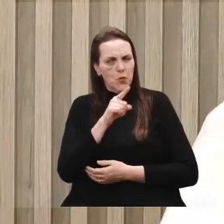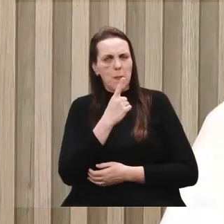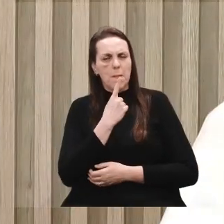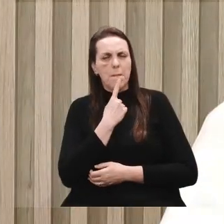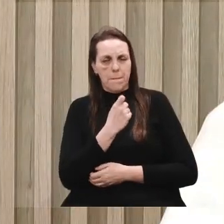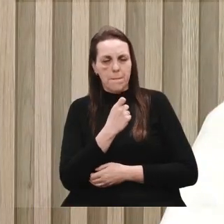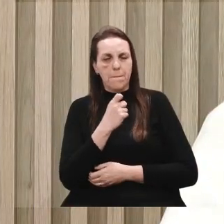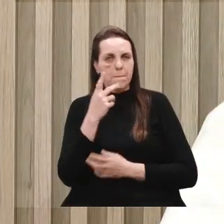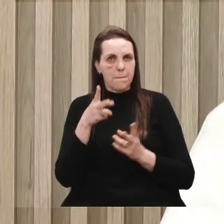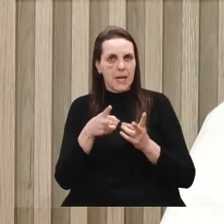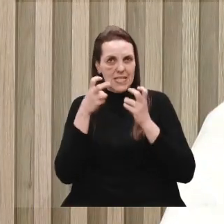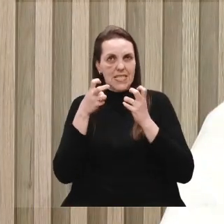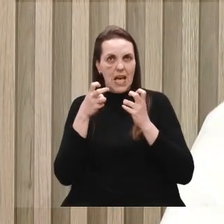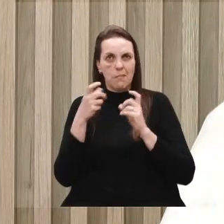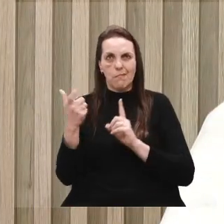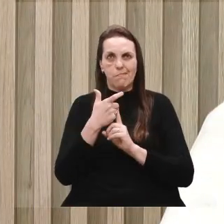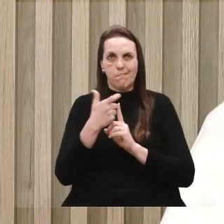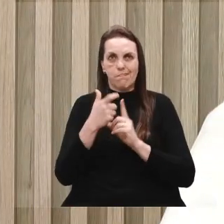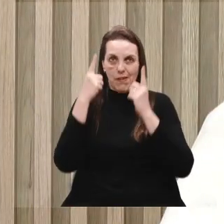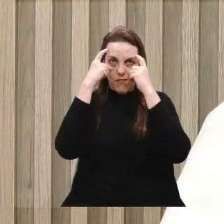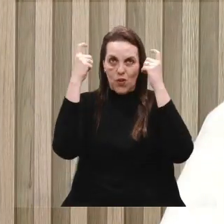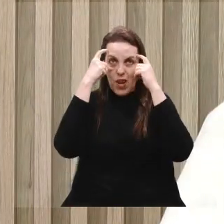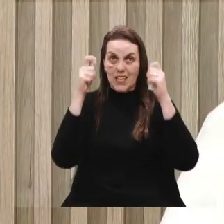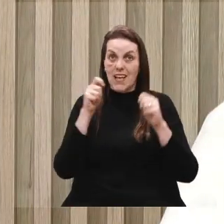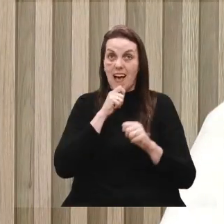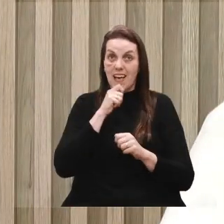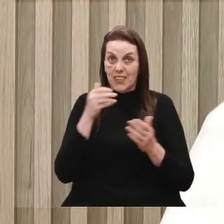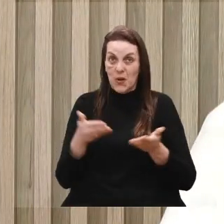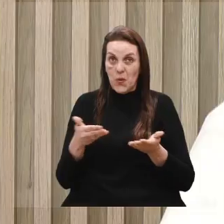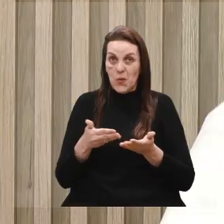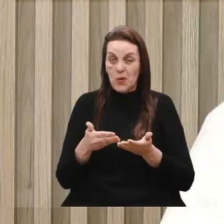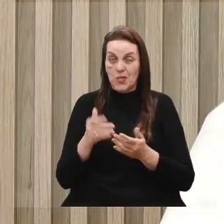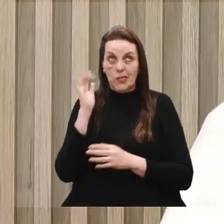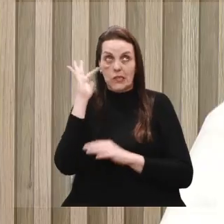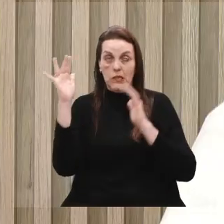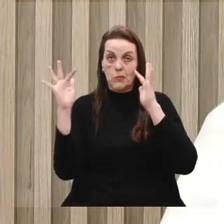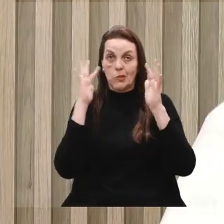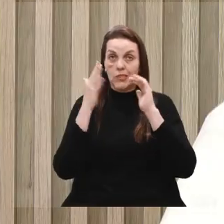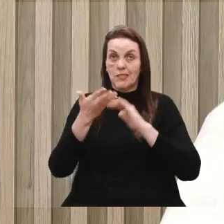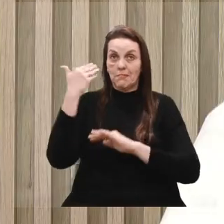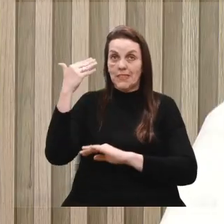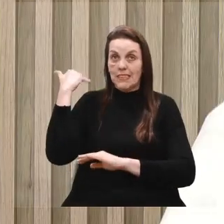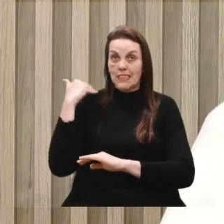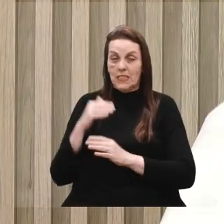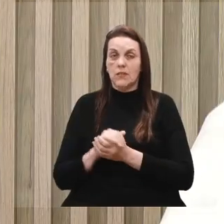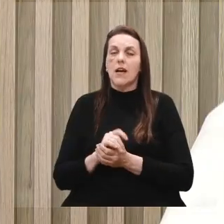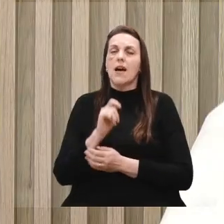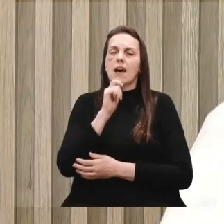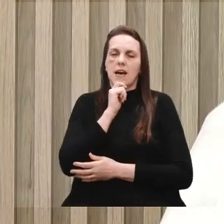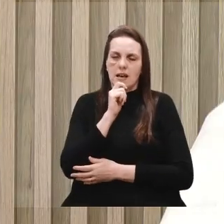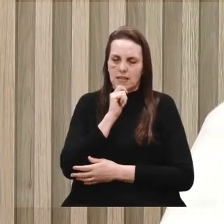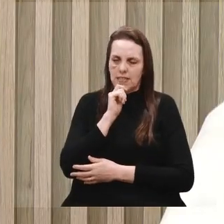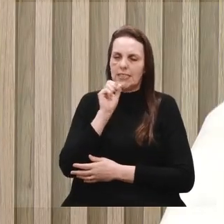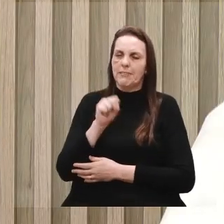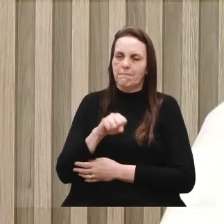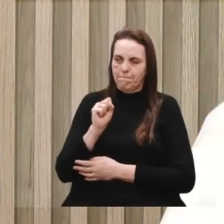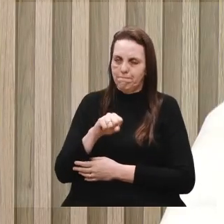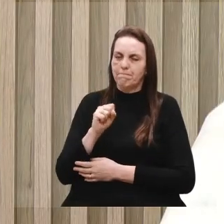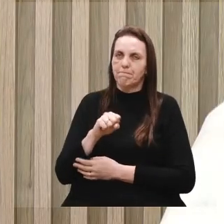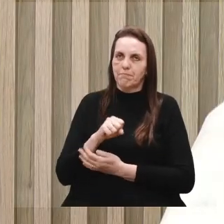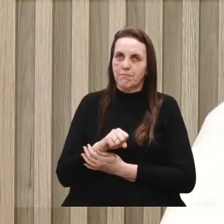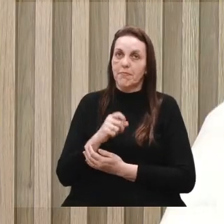percebe essa retaliação e essa violência ainda nos dias de hoje? Porque eu imagino como é que deveria ser na época. Ainda. Sim, por isso que eu